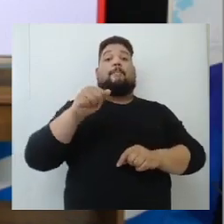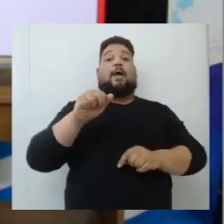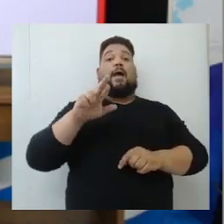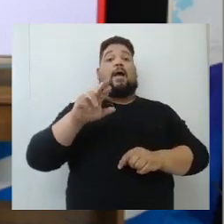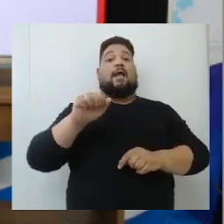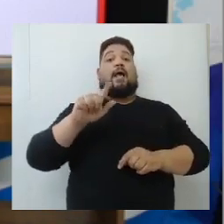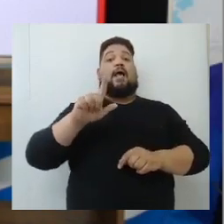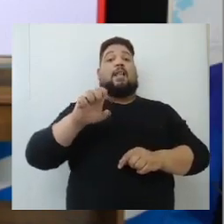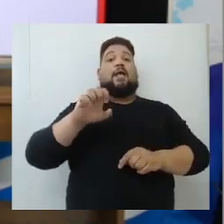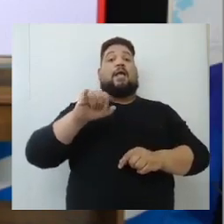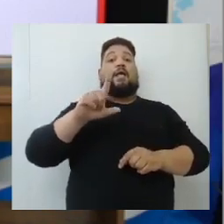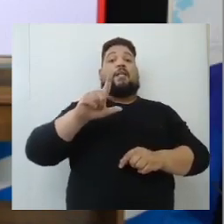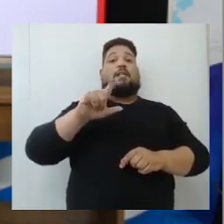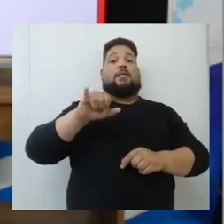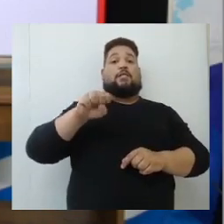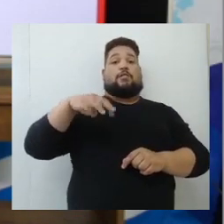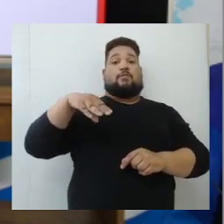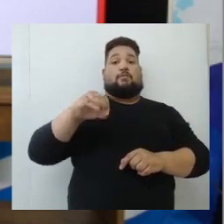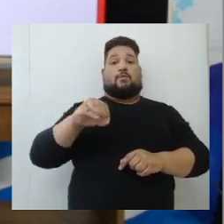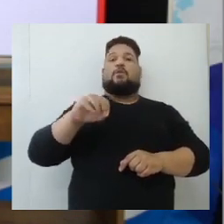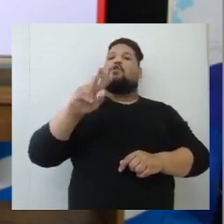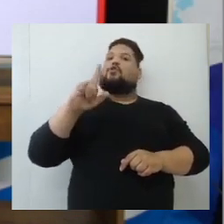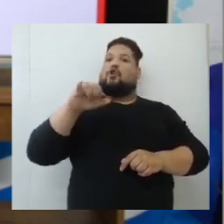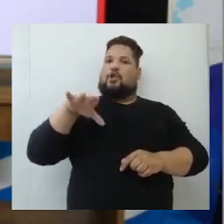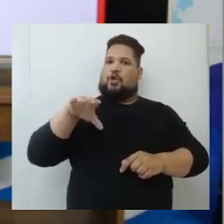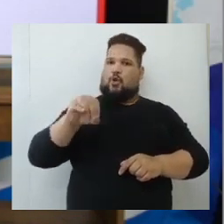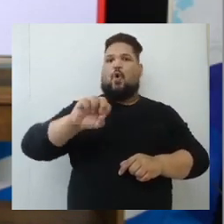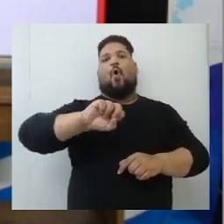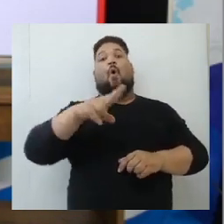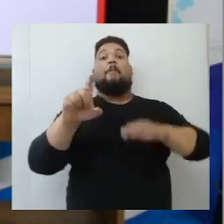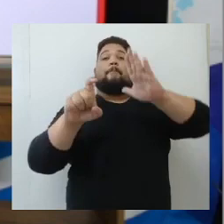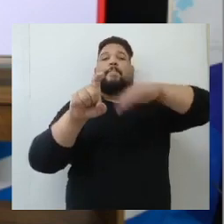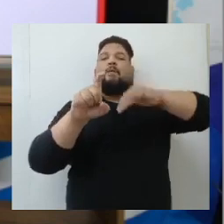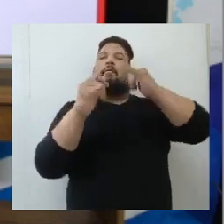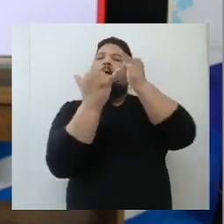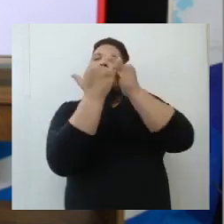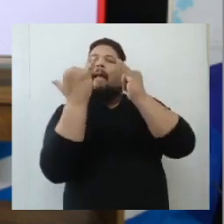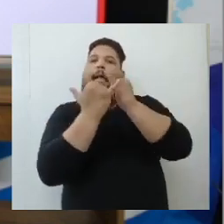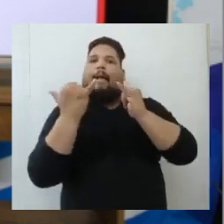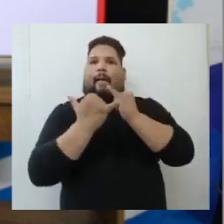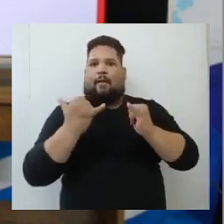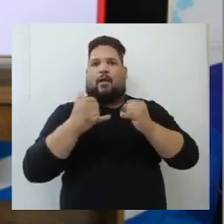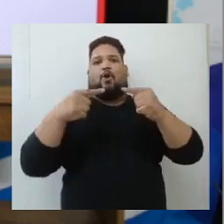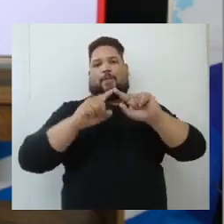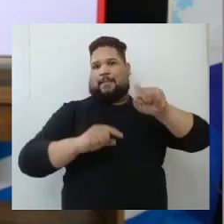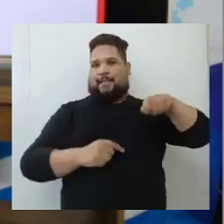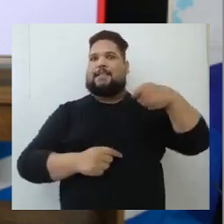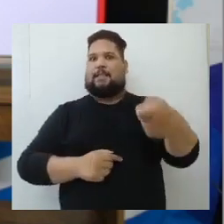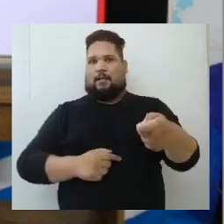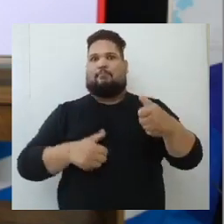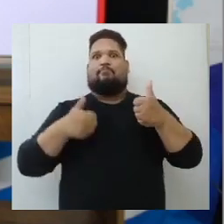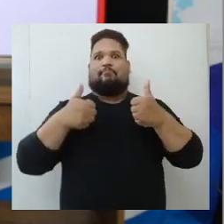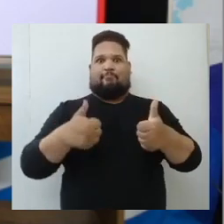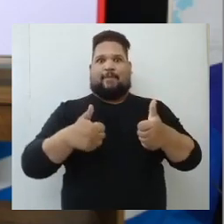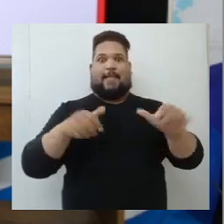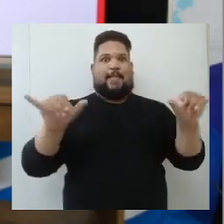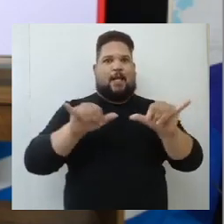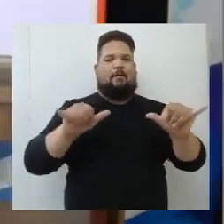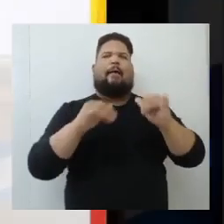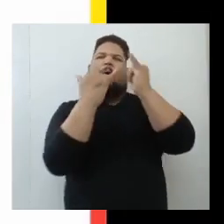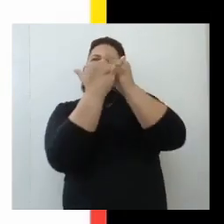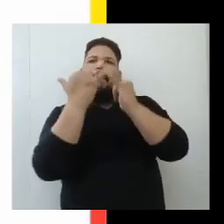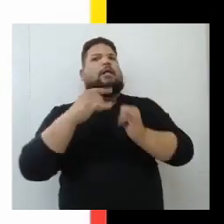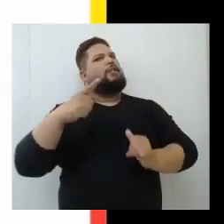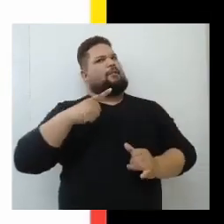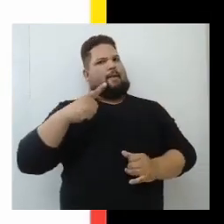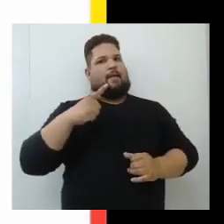paralelismo histórico ou mitos paralelos. Tranquilão? Então, vai haver semelhanças. Se